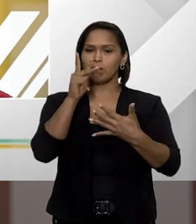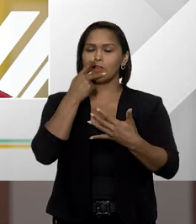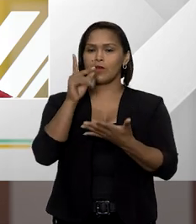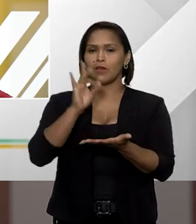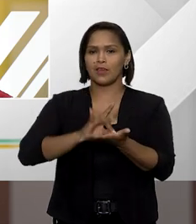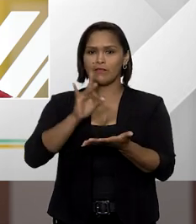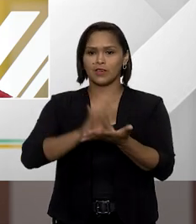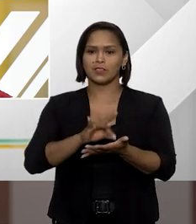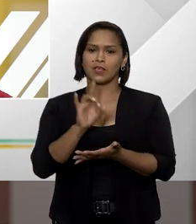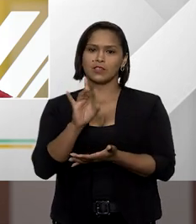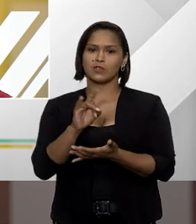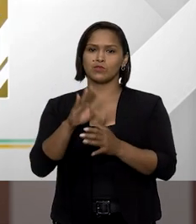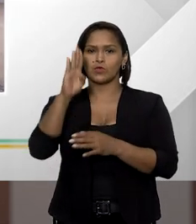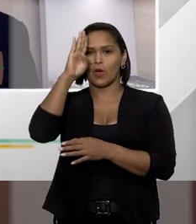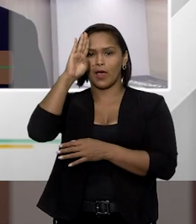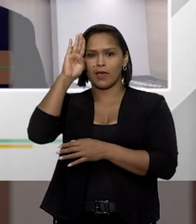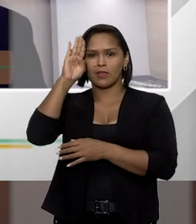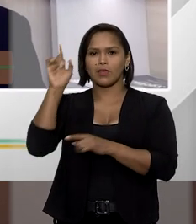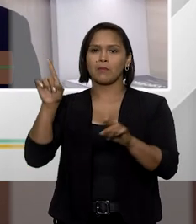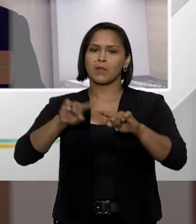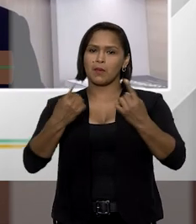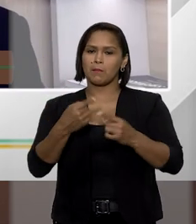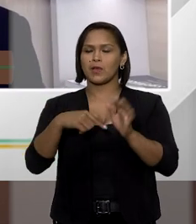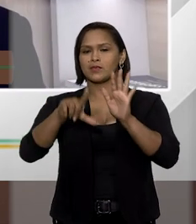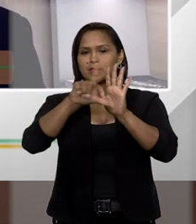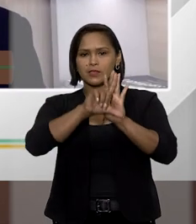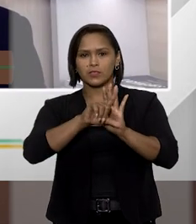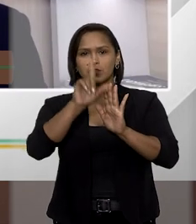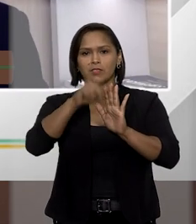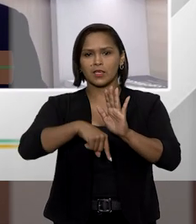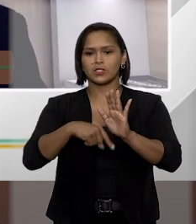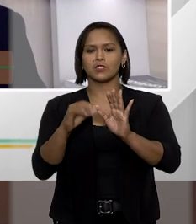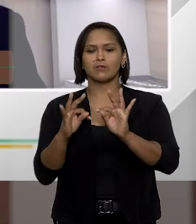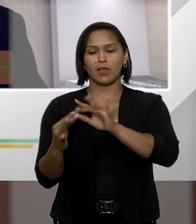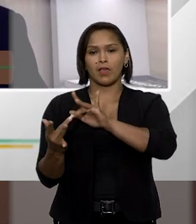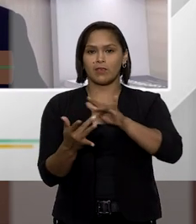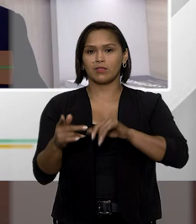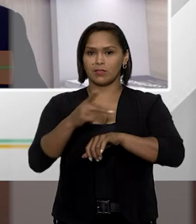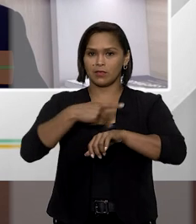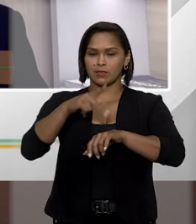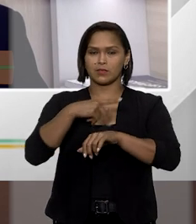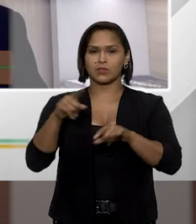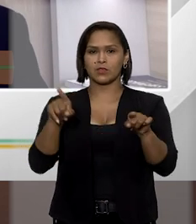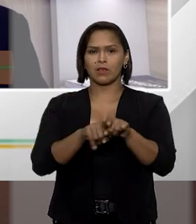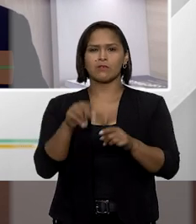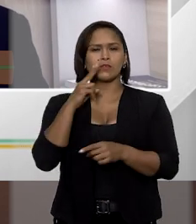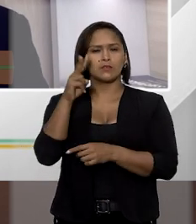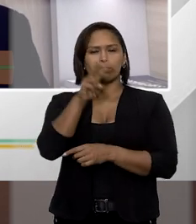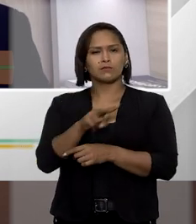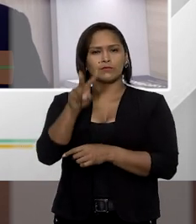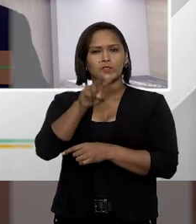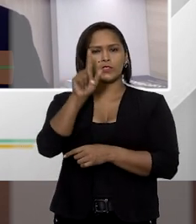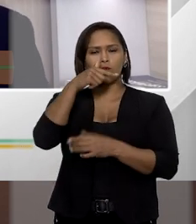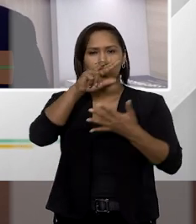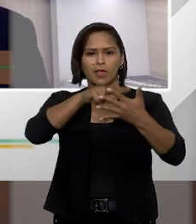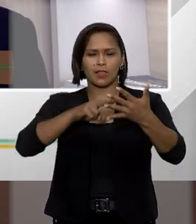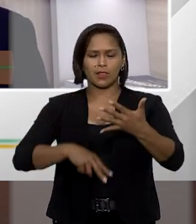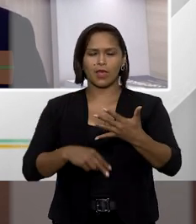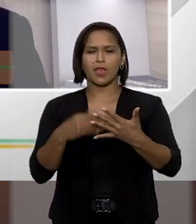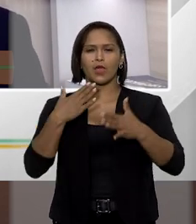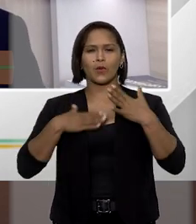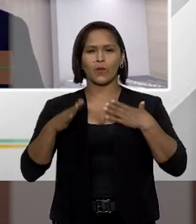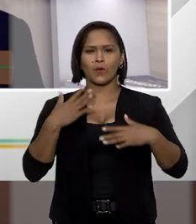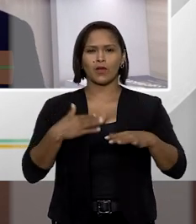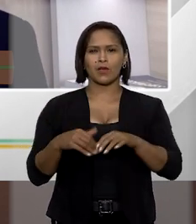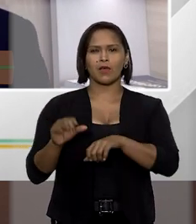a realidade não só acadêmica, mas legislativa internacional. Se você olhar e ler com